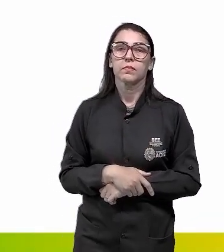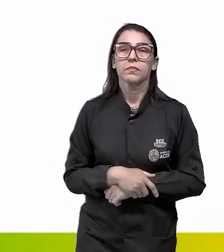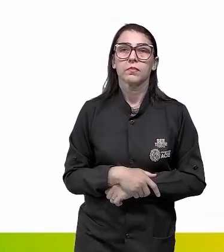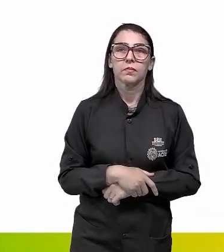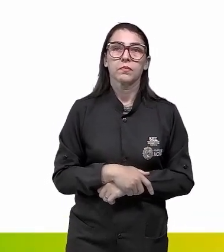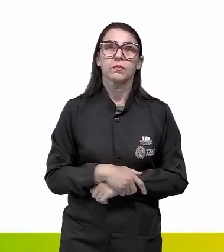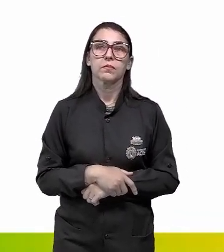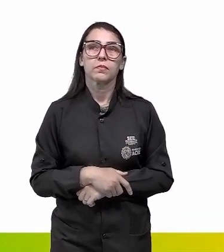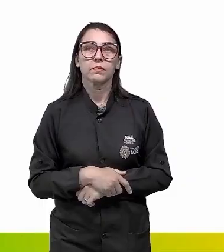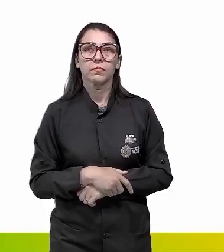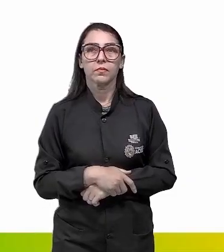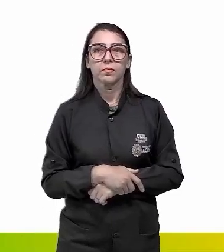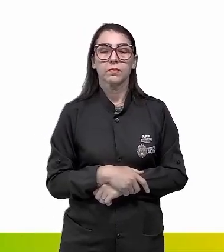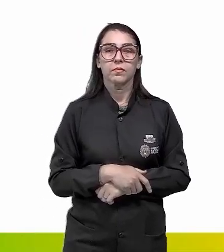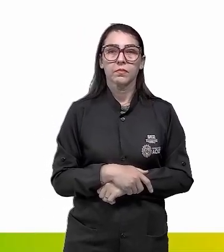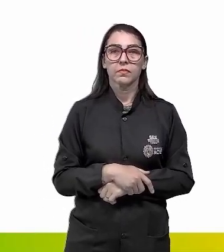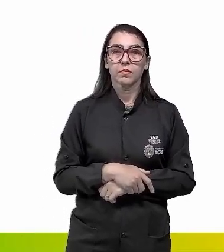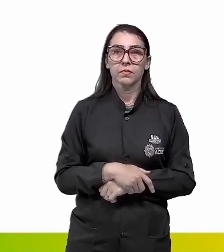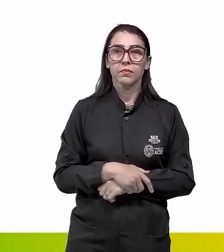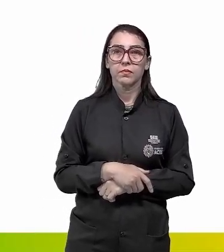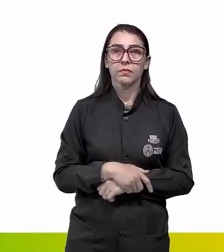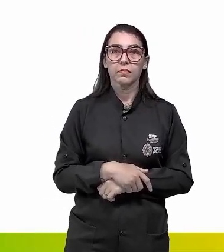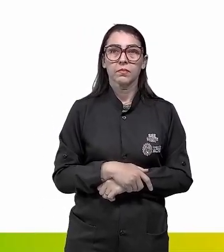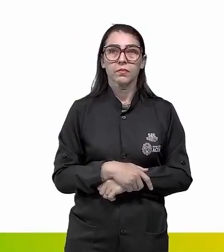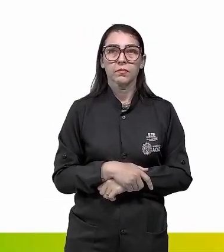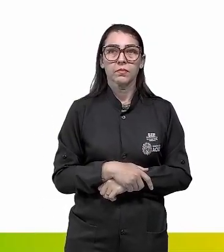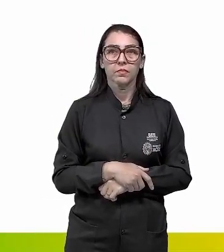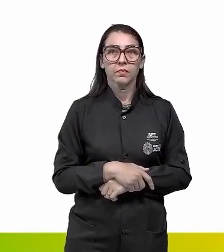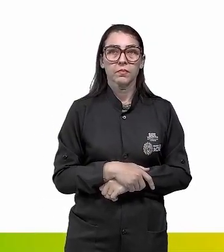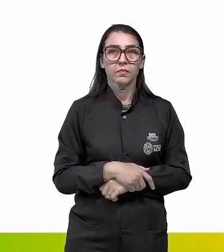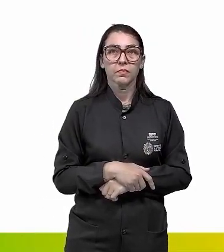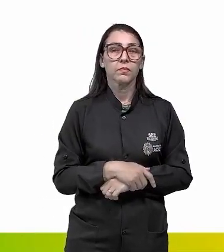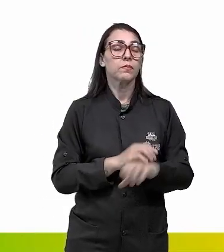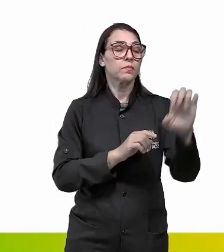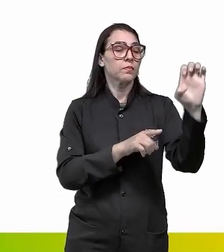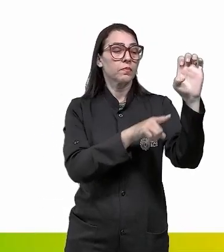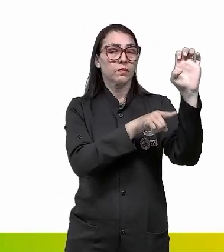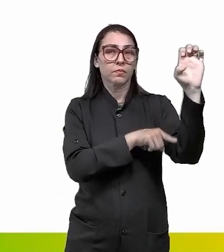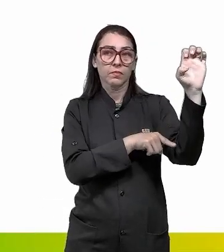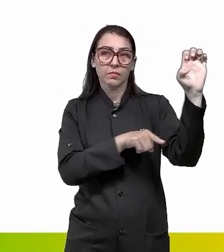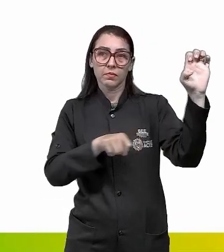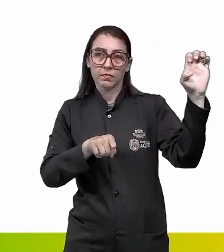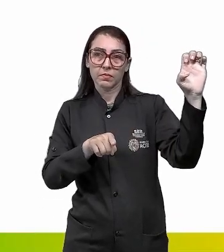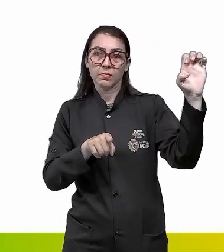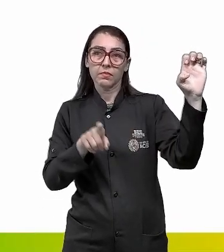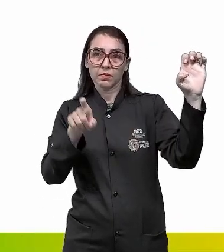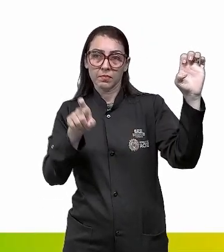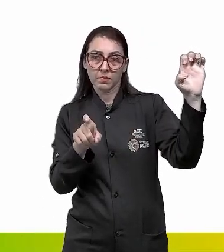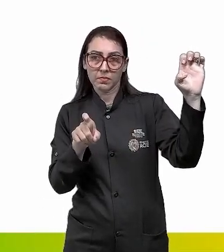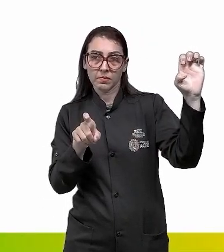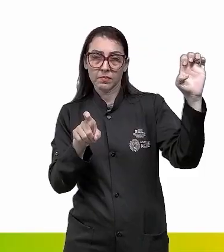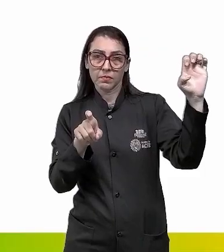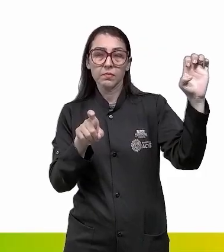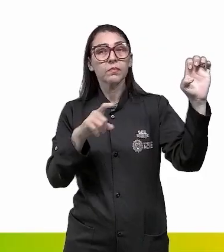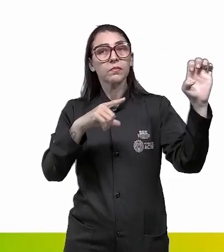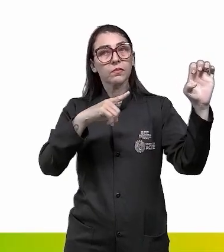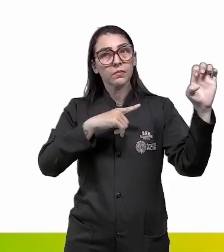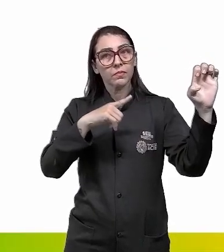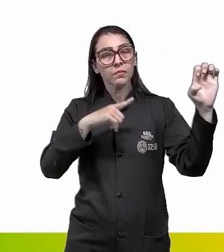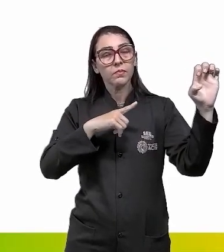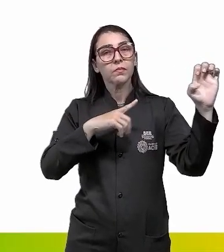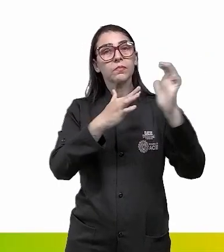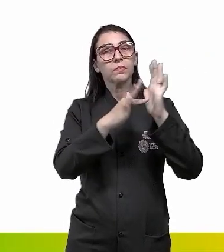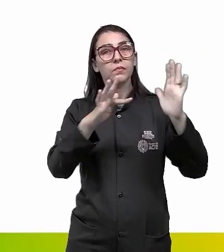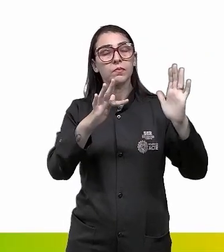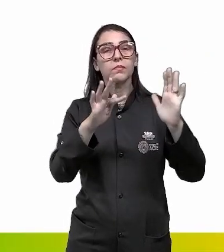Vamos definir a função quadrática. Então, a função quadrática é uma função que tem essa